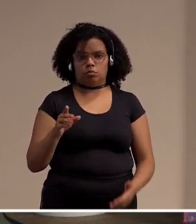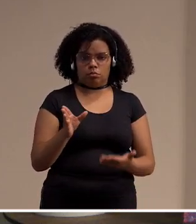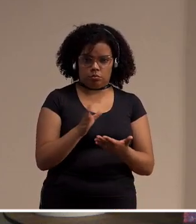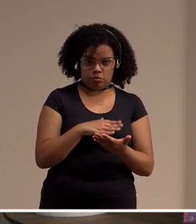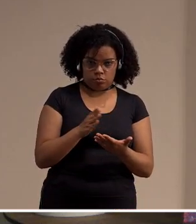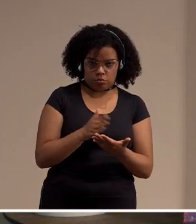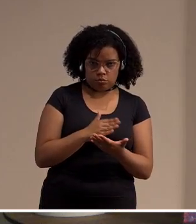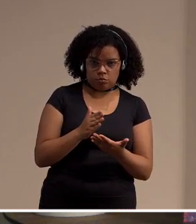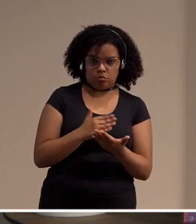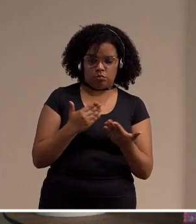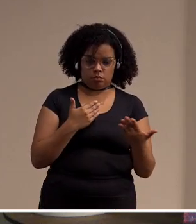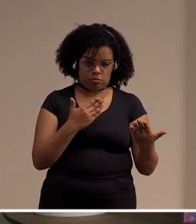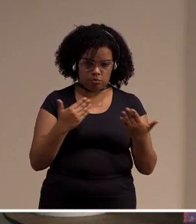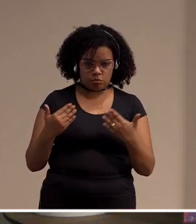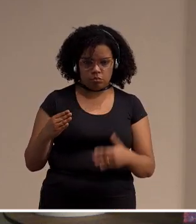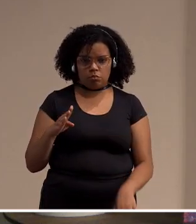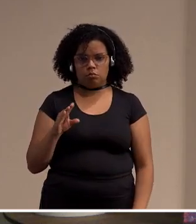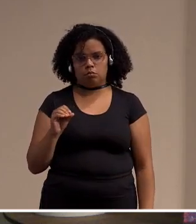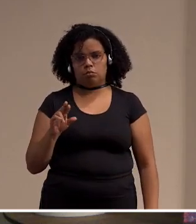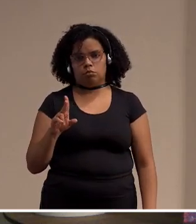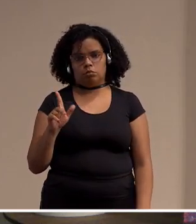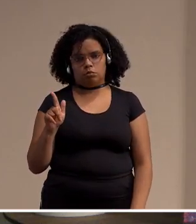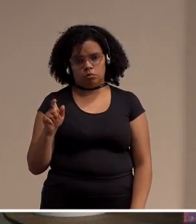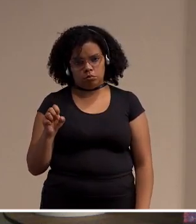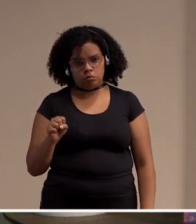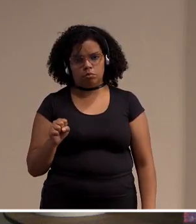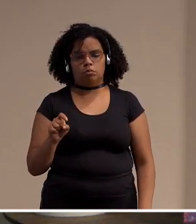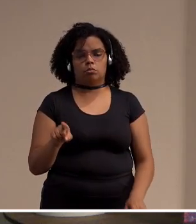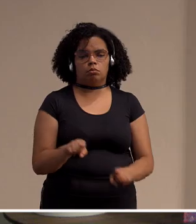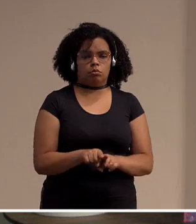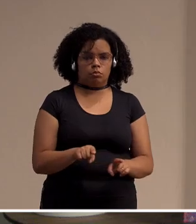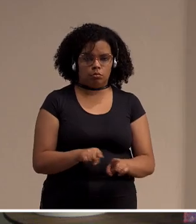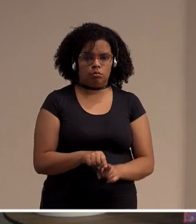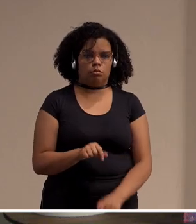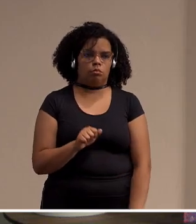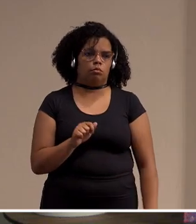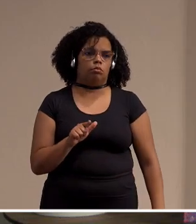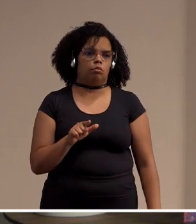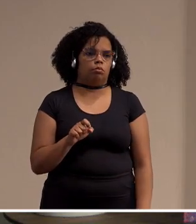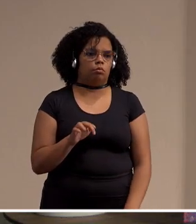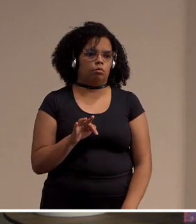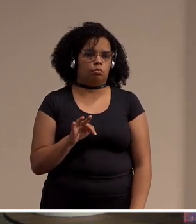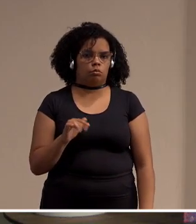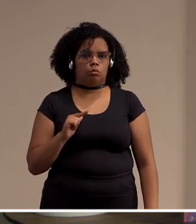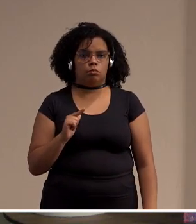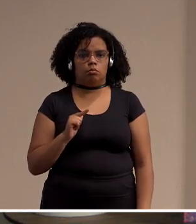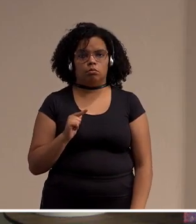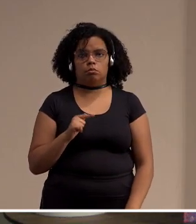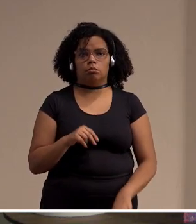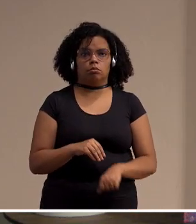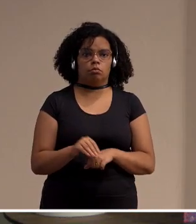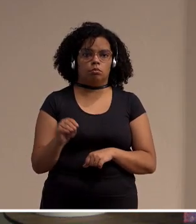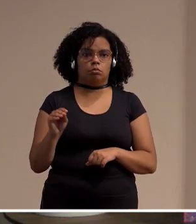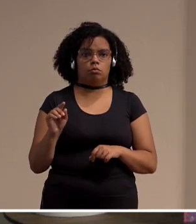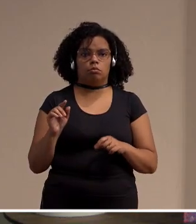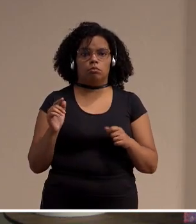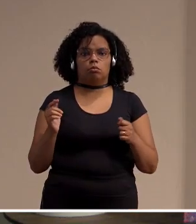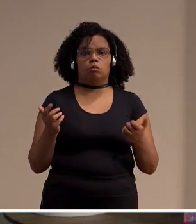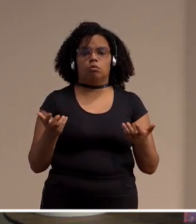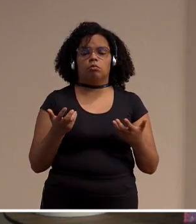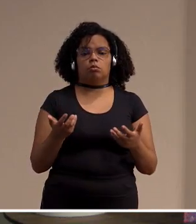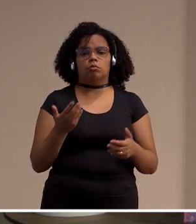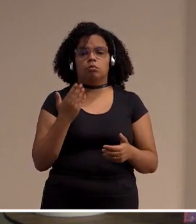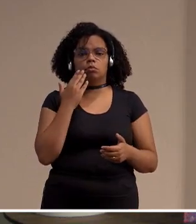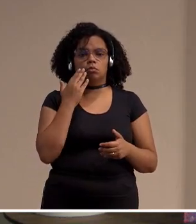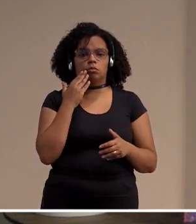com o Borges, dialoga com o Aleph, eu não posso falar, porque justamente seria um grande spoiler do livro, mas eu queria saber em que medida